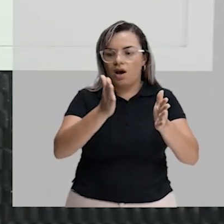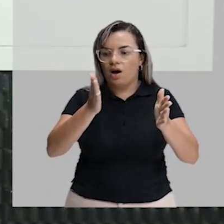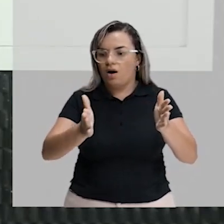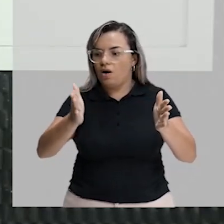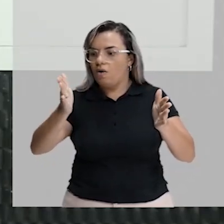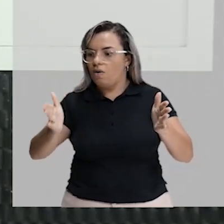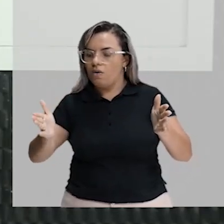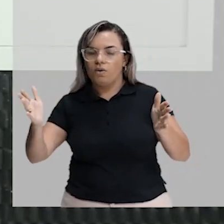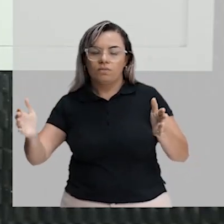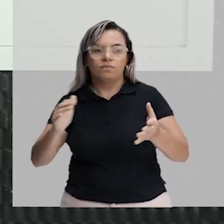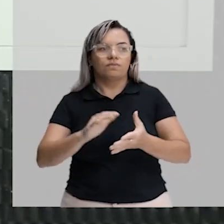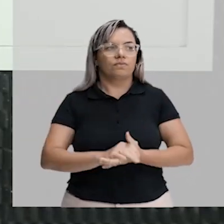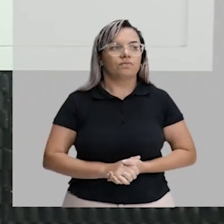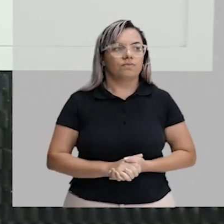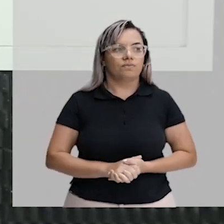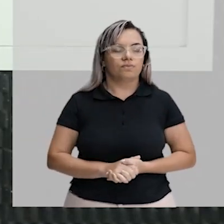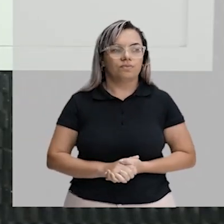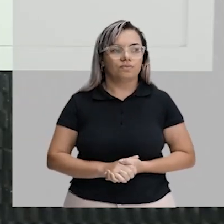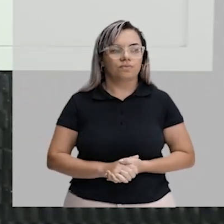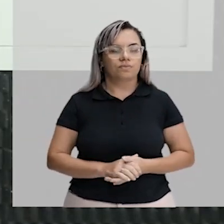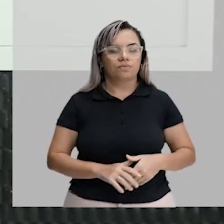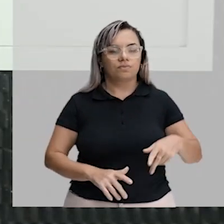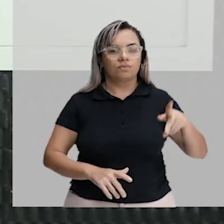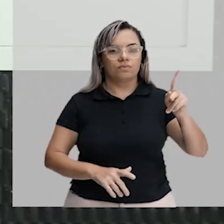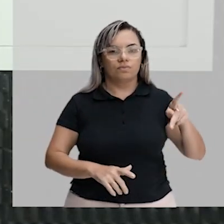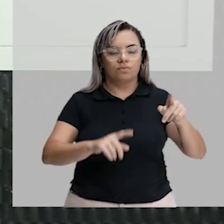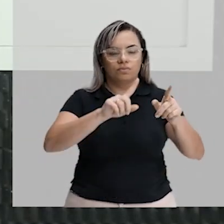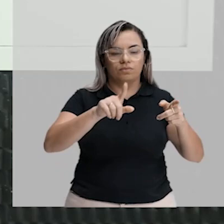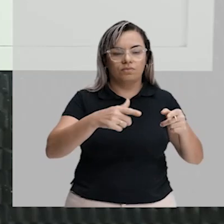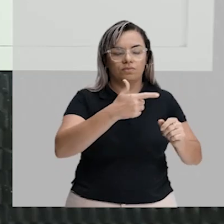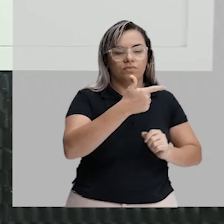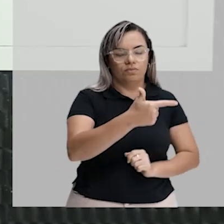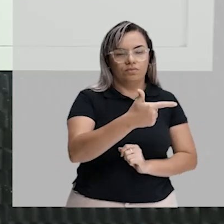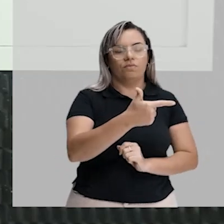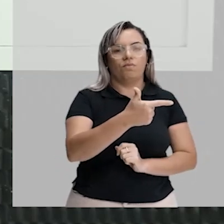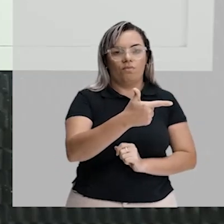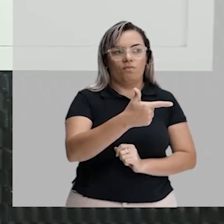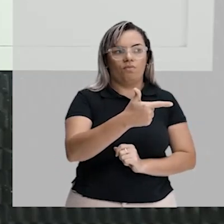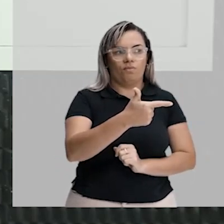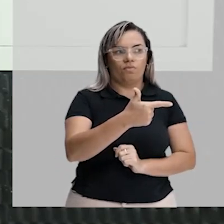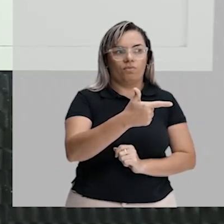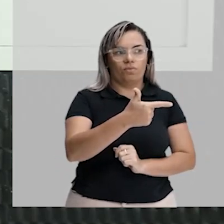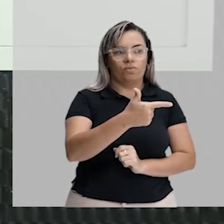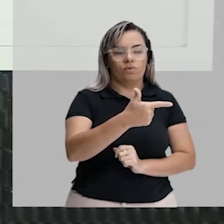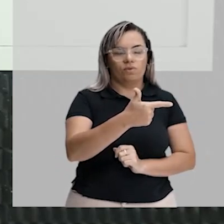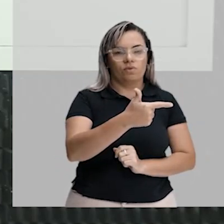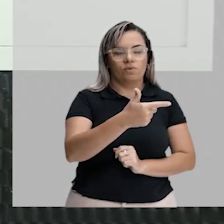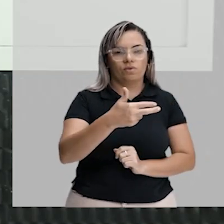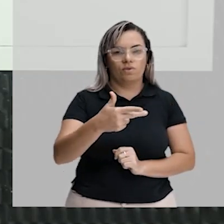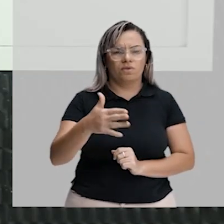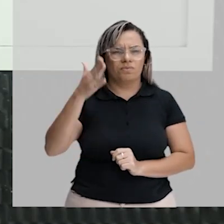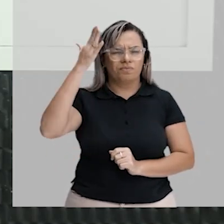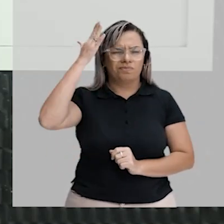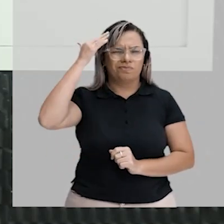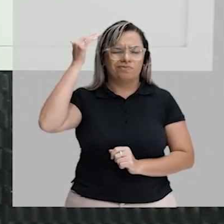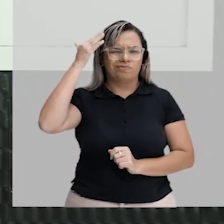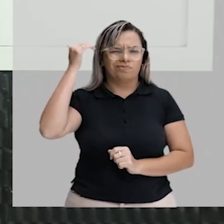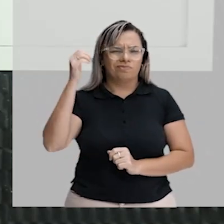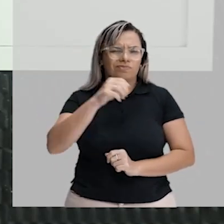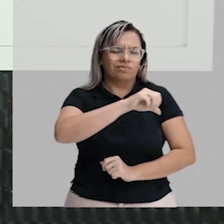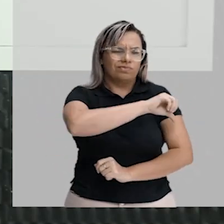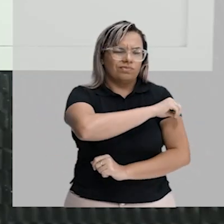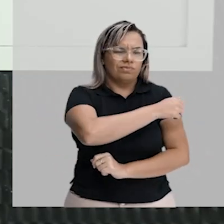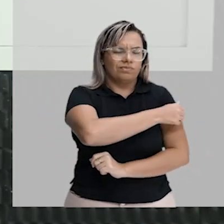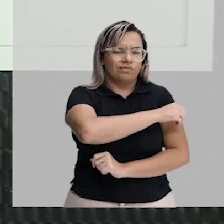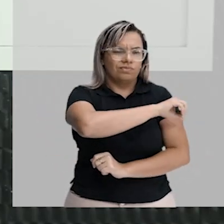operações. Então, vamos lá. Então, P2. Você sabe, turma, lá do fundamental, que eu não